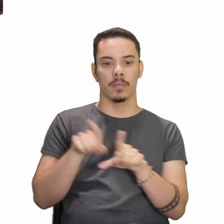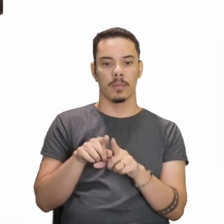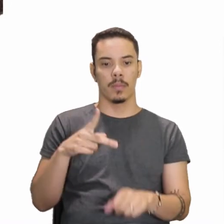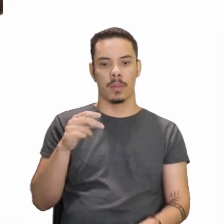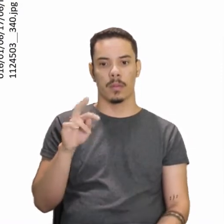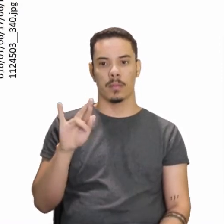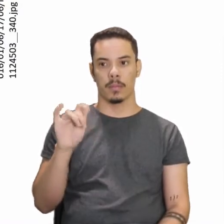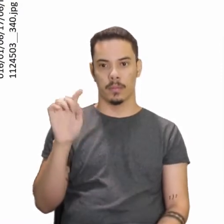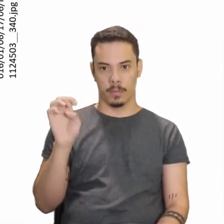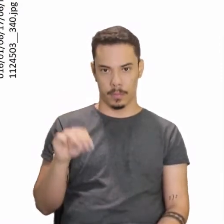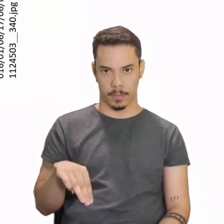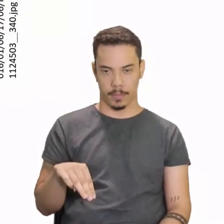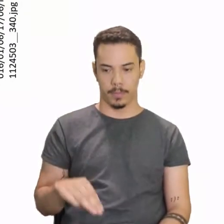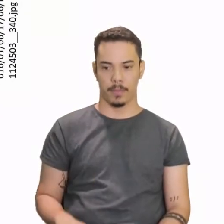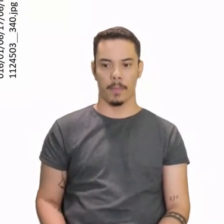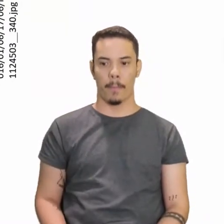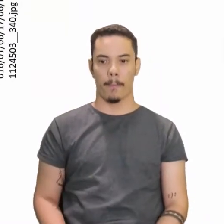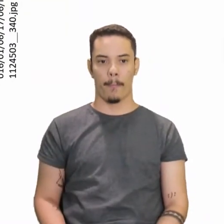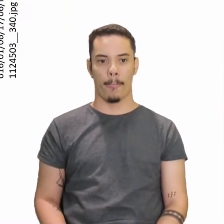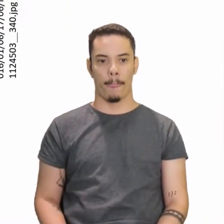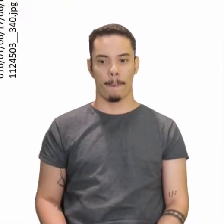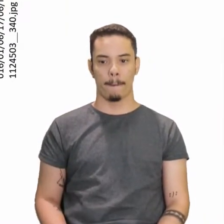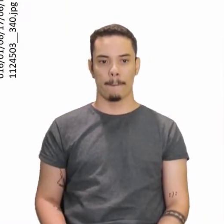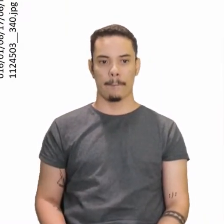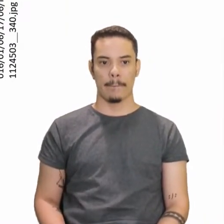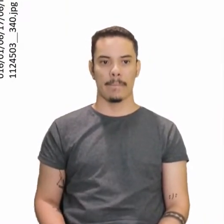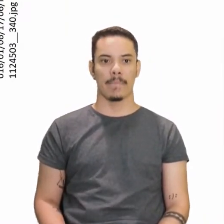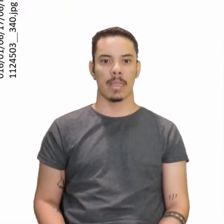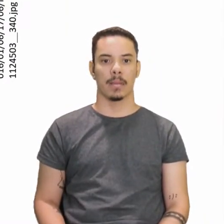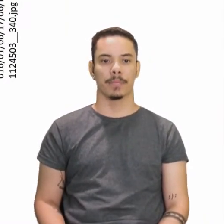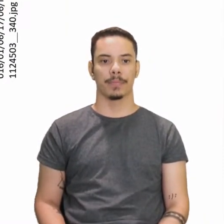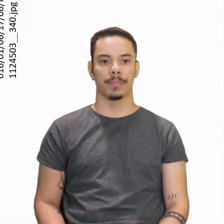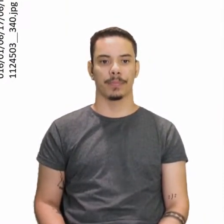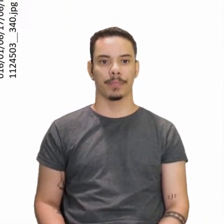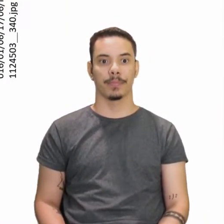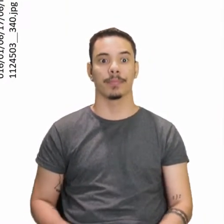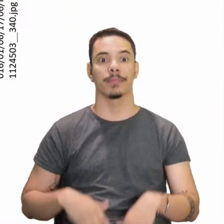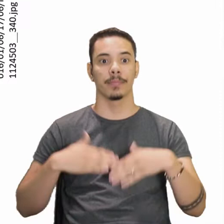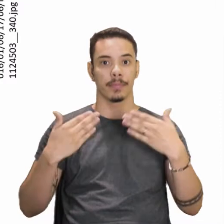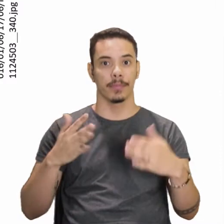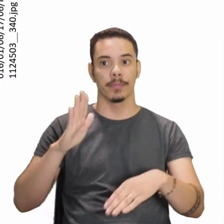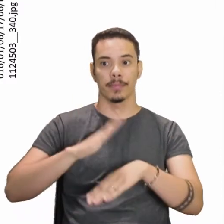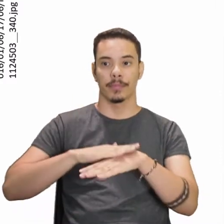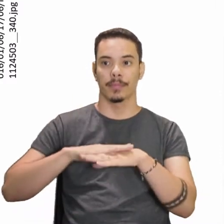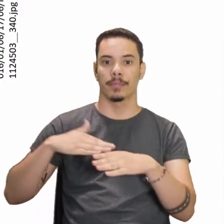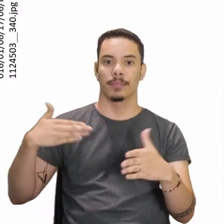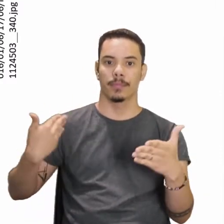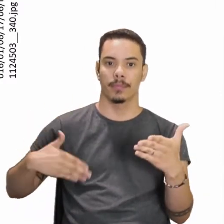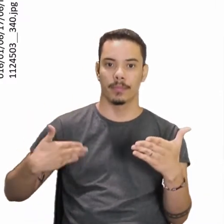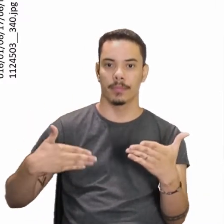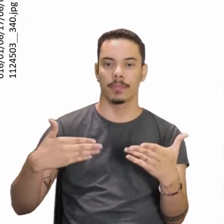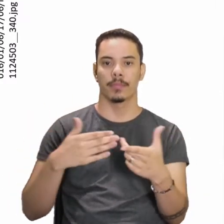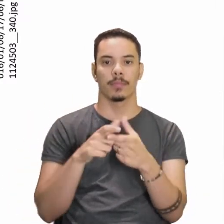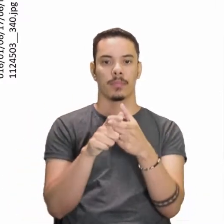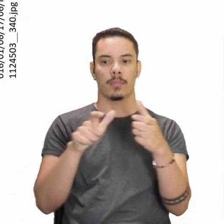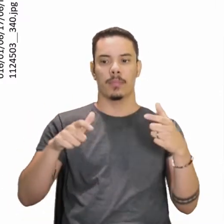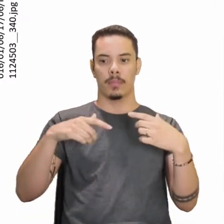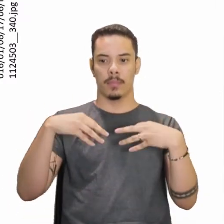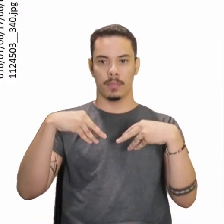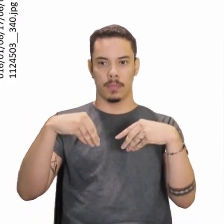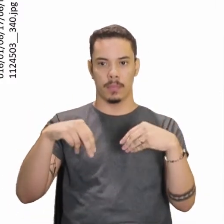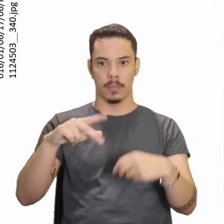portagem, certo? E aí foi exatamente no processo de expansão